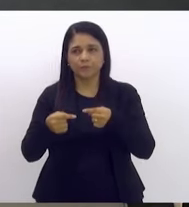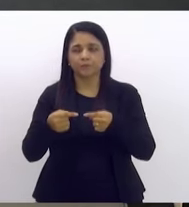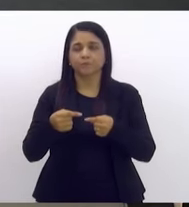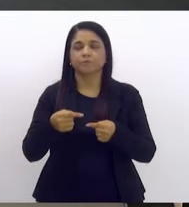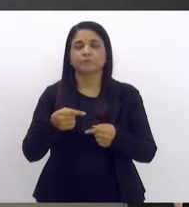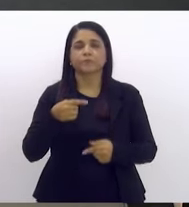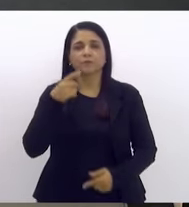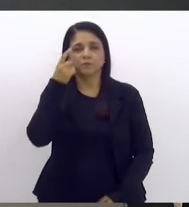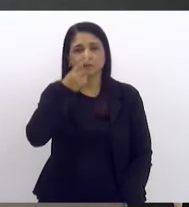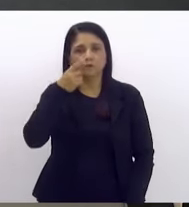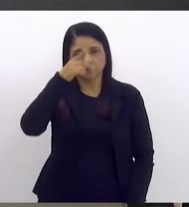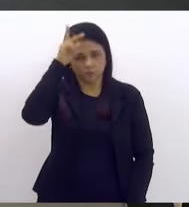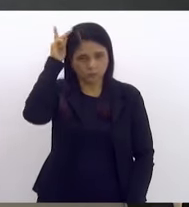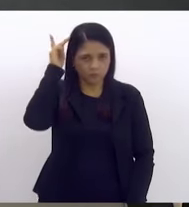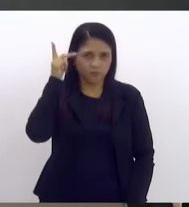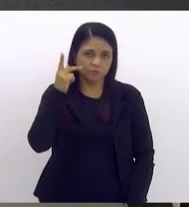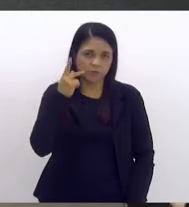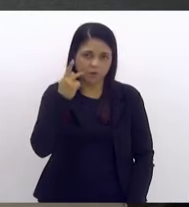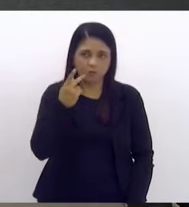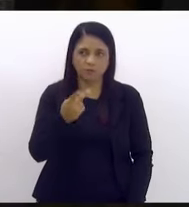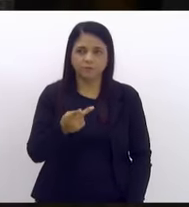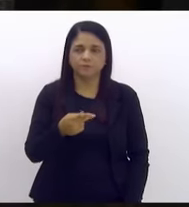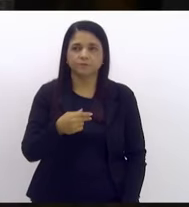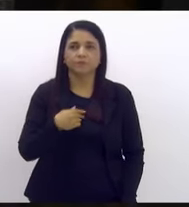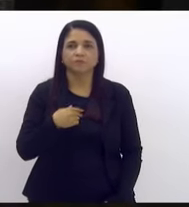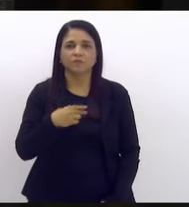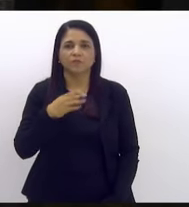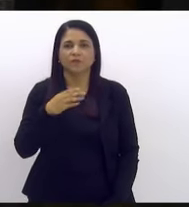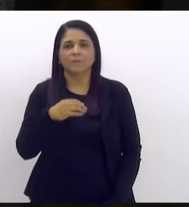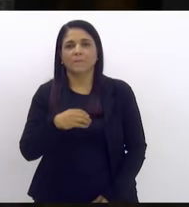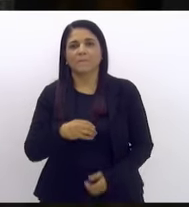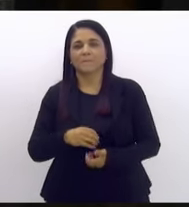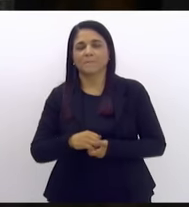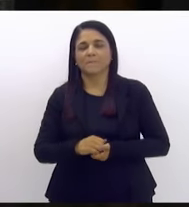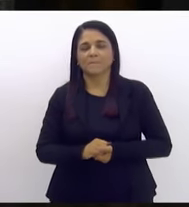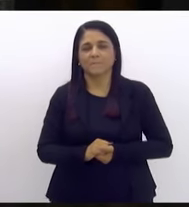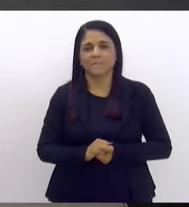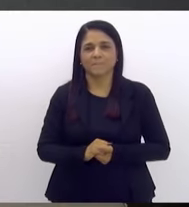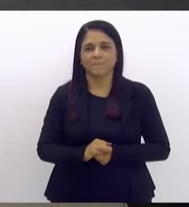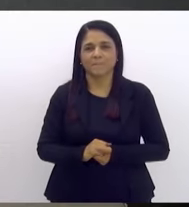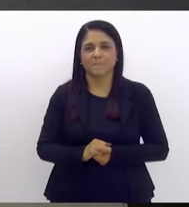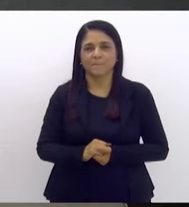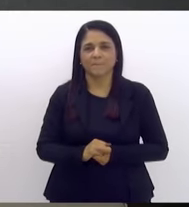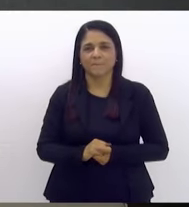discutir, o deputado Luiz Paulo Correia da Rocha.